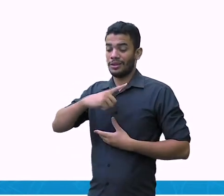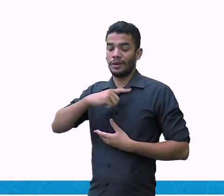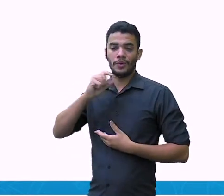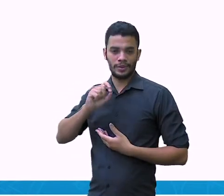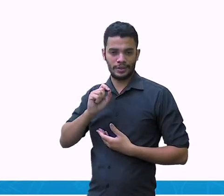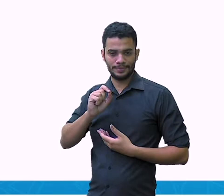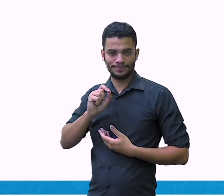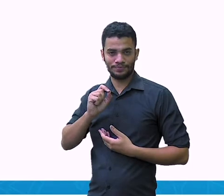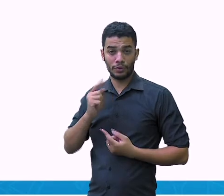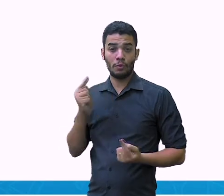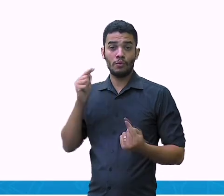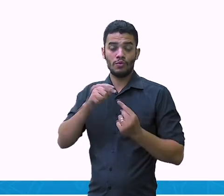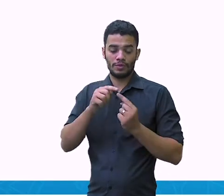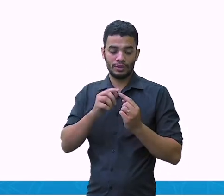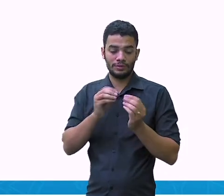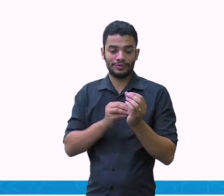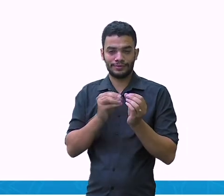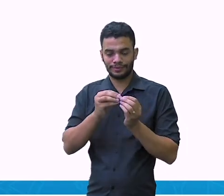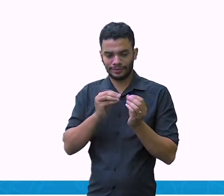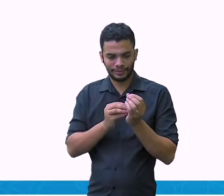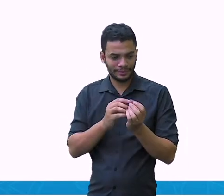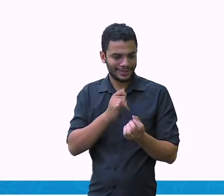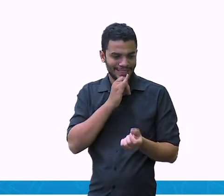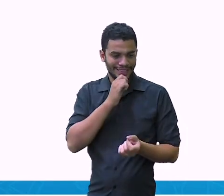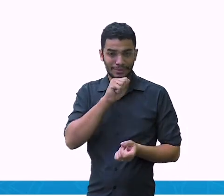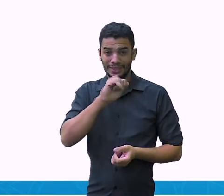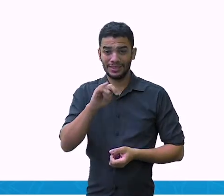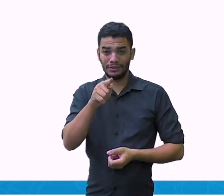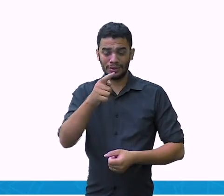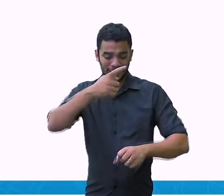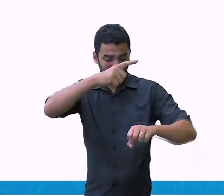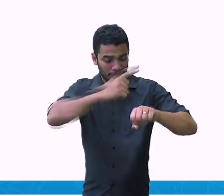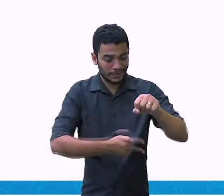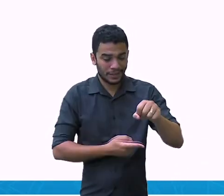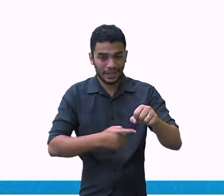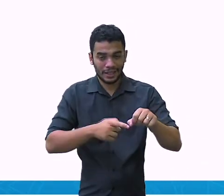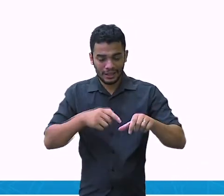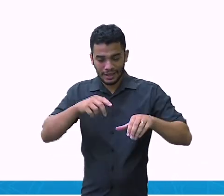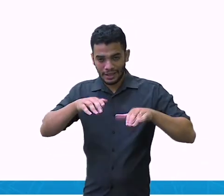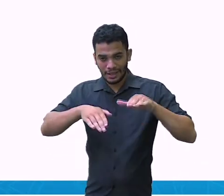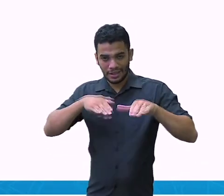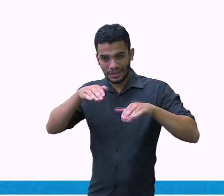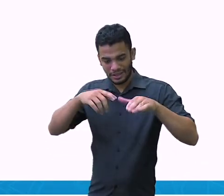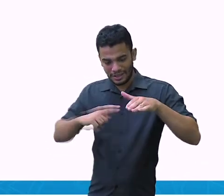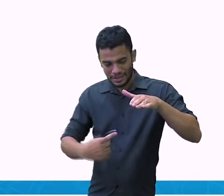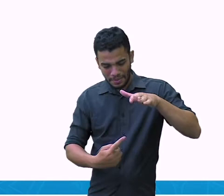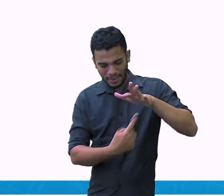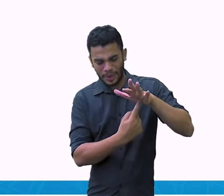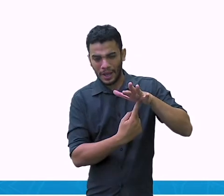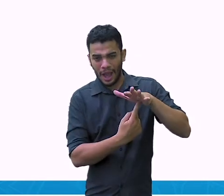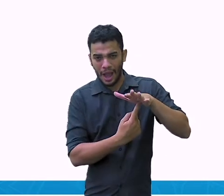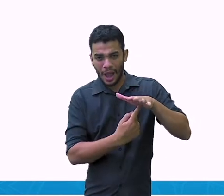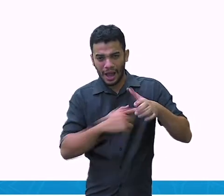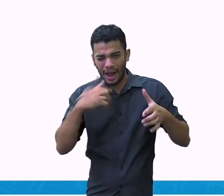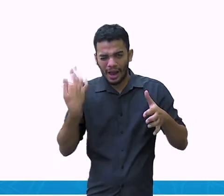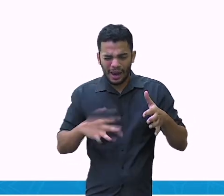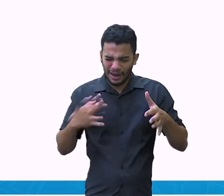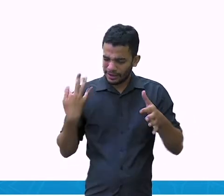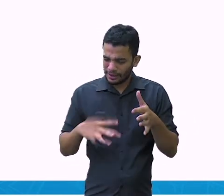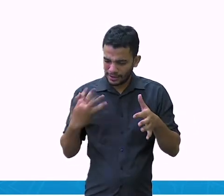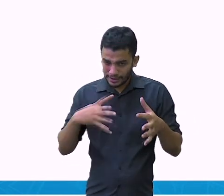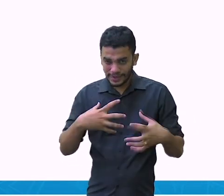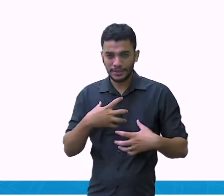dor, né? Cortei, tá? E outras informações também. Nossa, Olha que comida